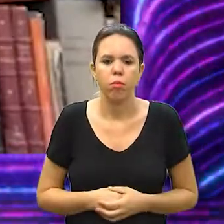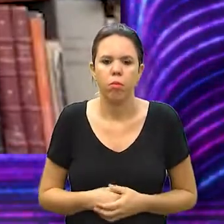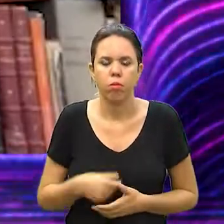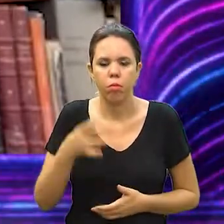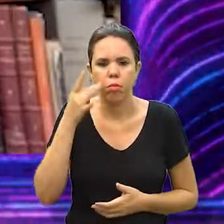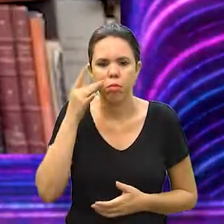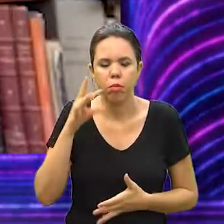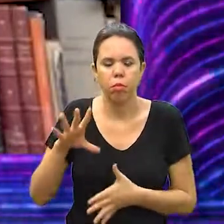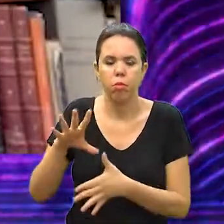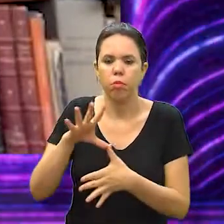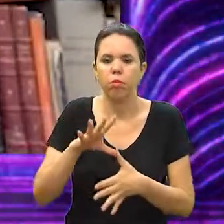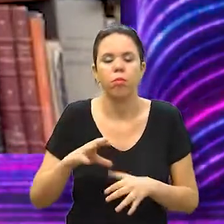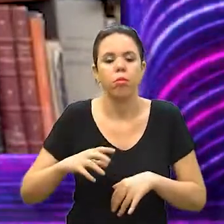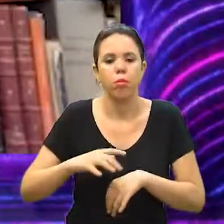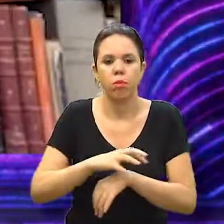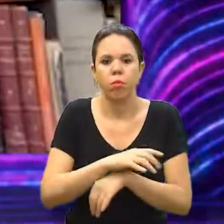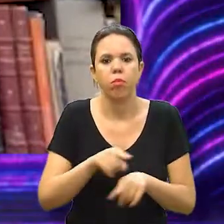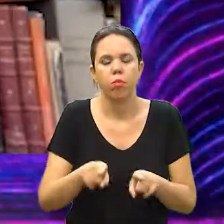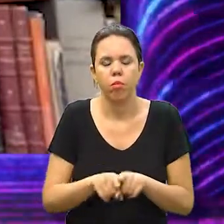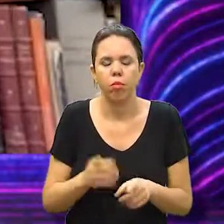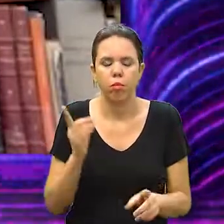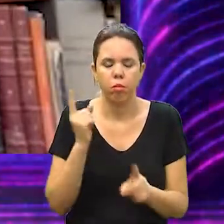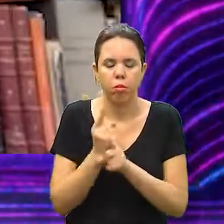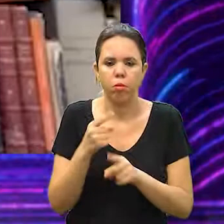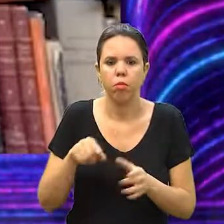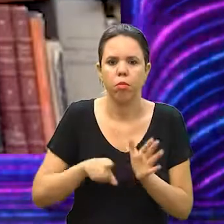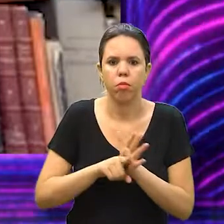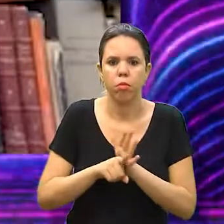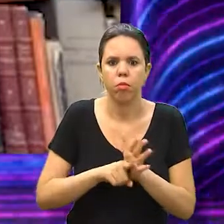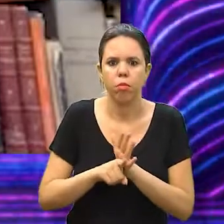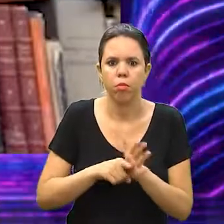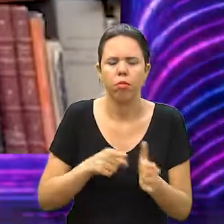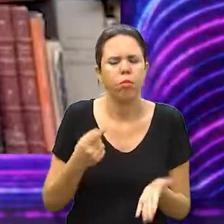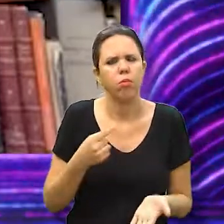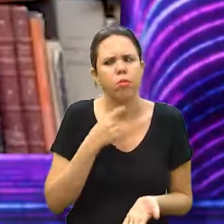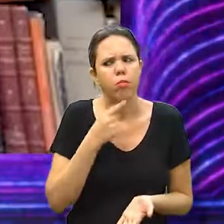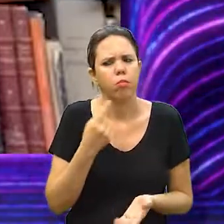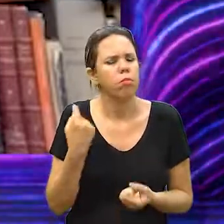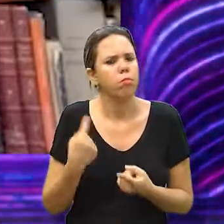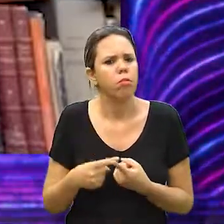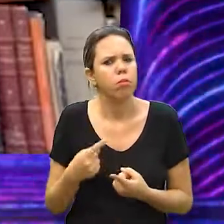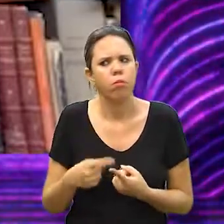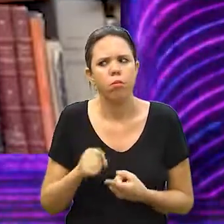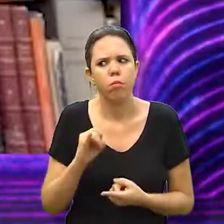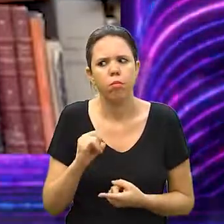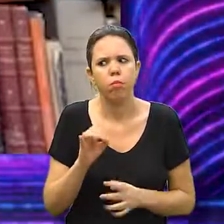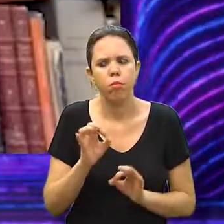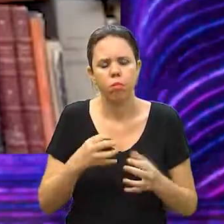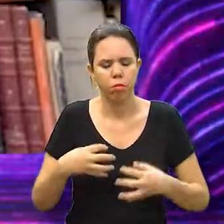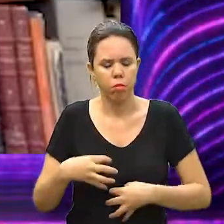presença da aranha foi encontrado. O que os pesquisadores se perguntavam era se o organismo teria a capacidade